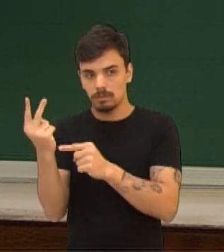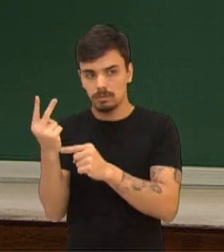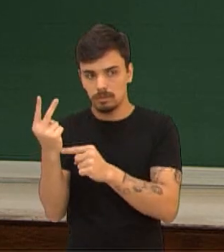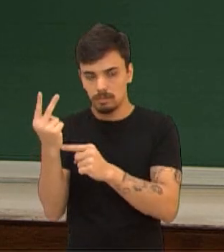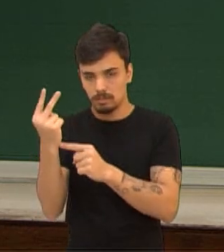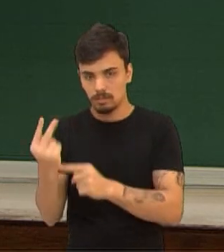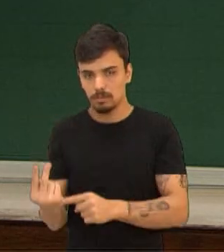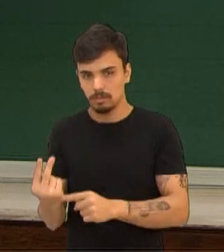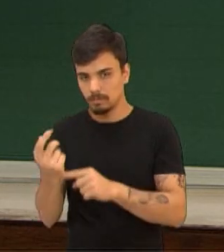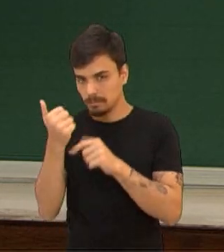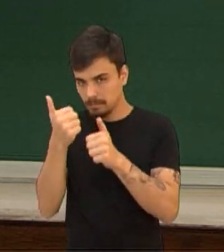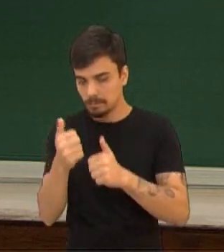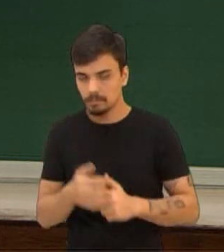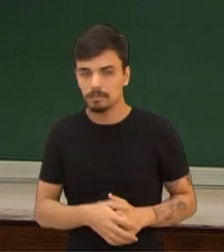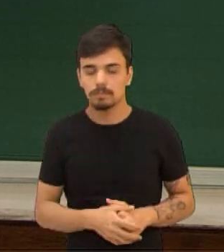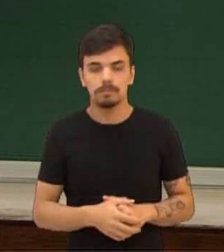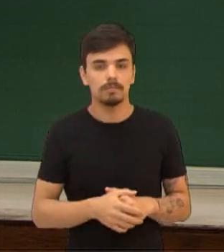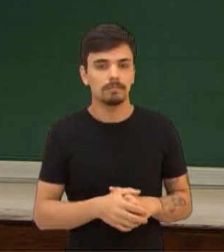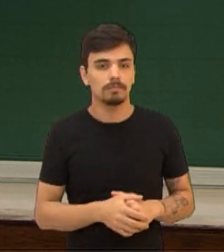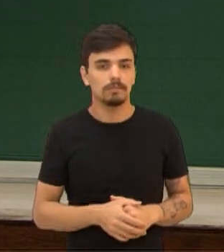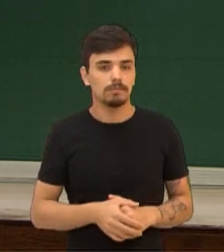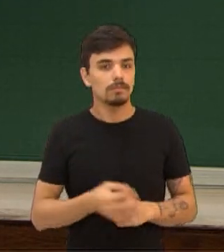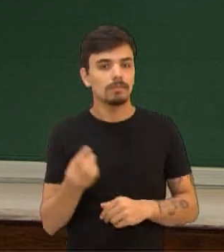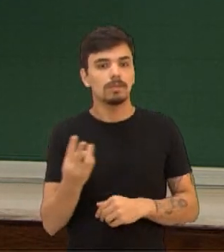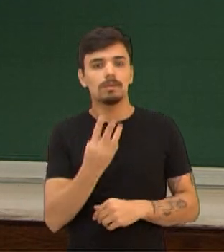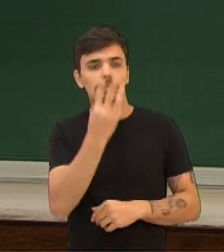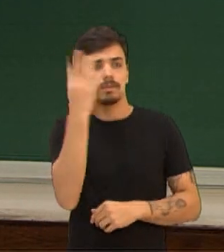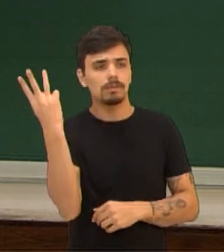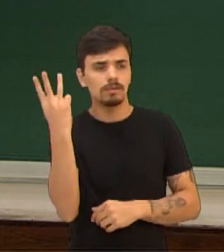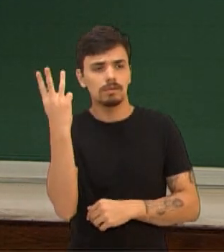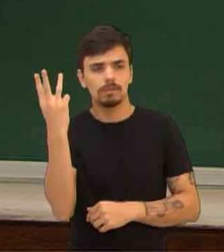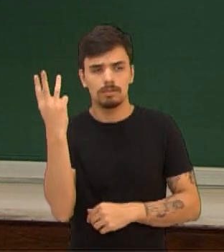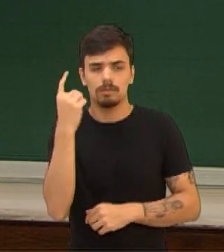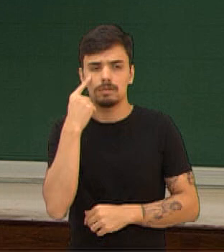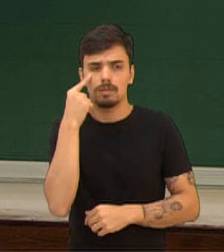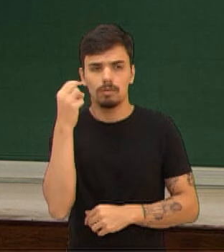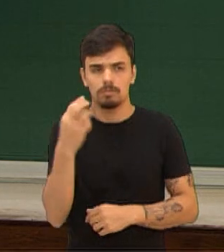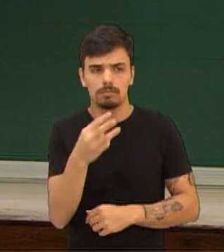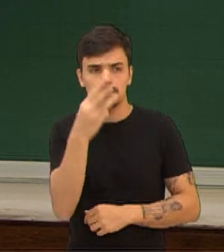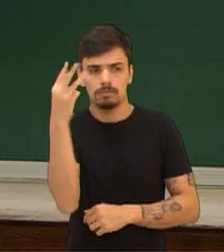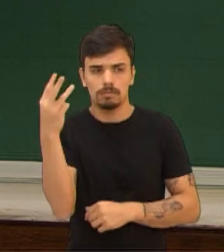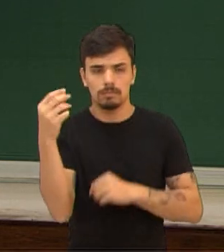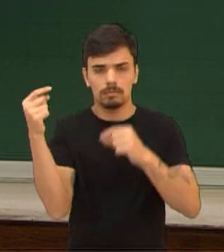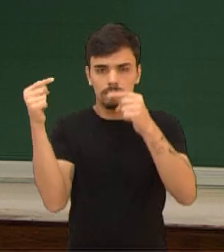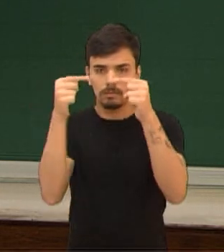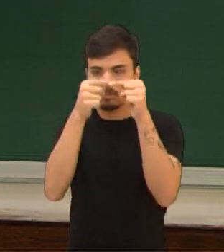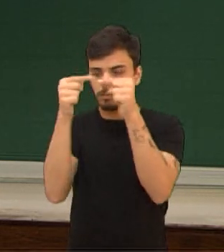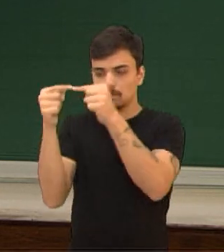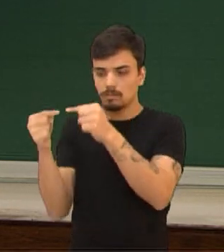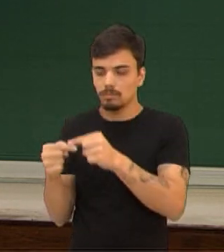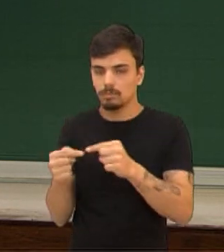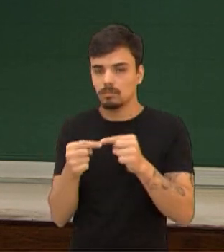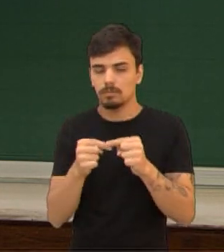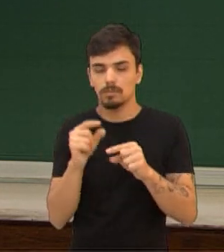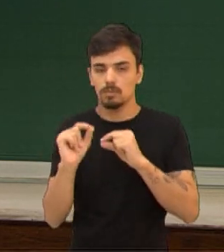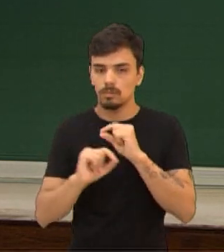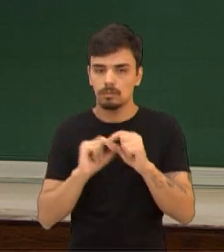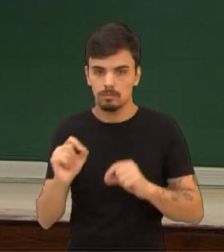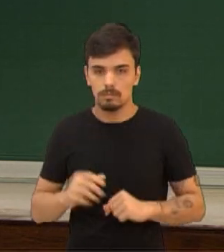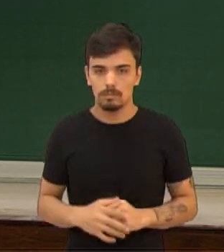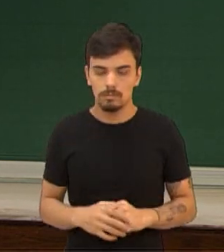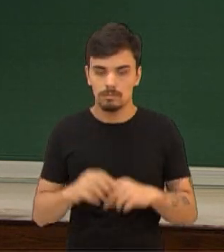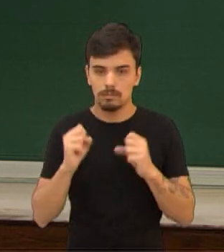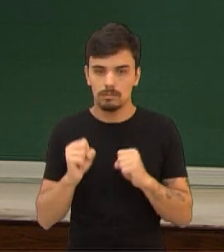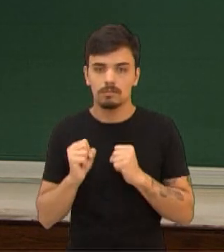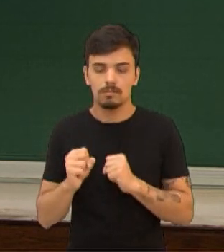2, ok? E esses três carinhas, né, que estão ligados em série, eles podem